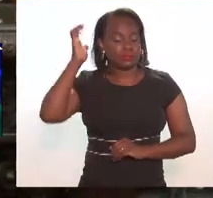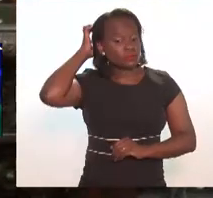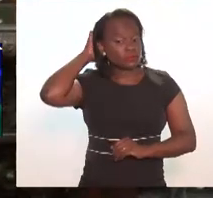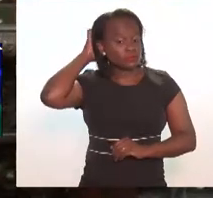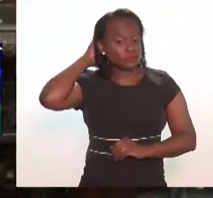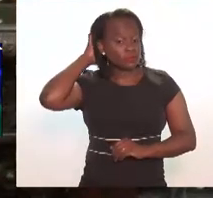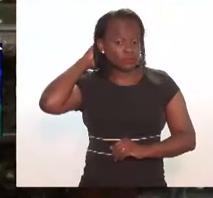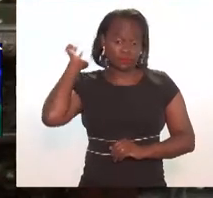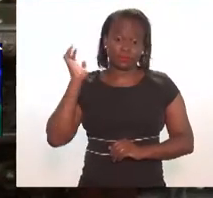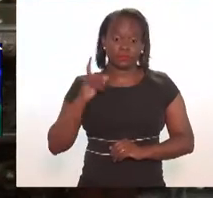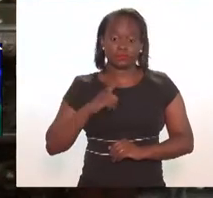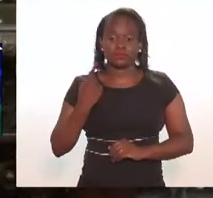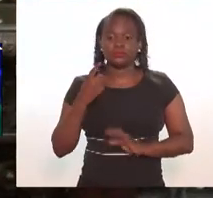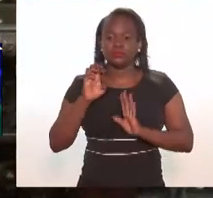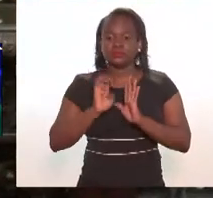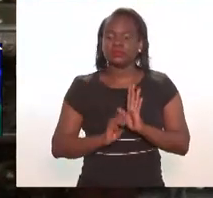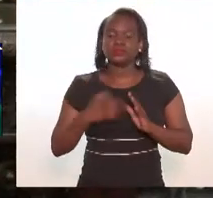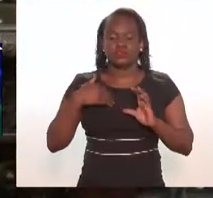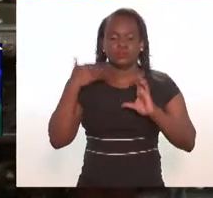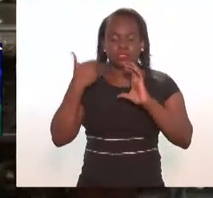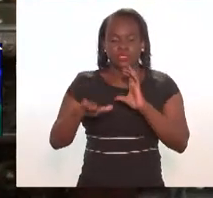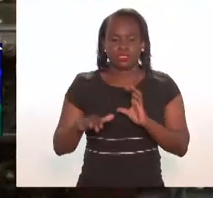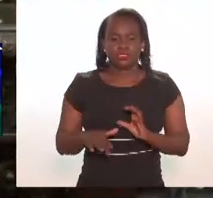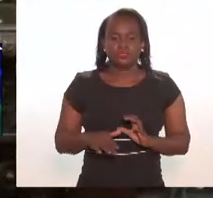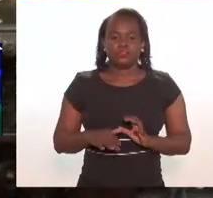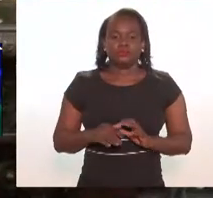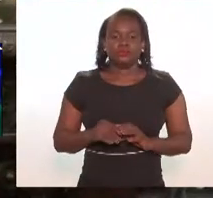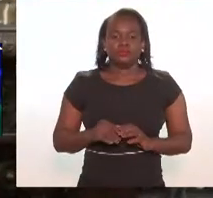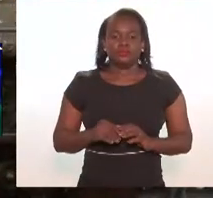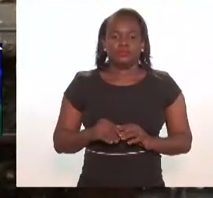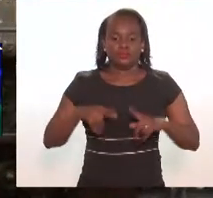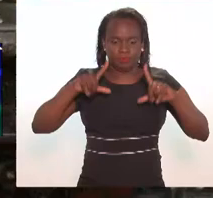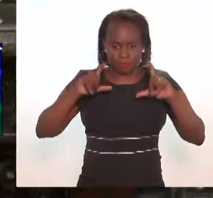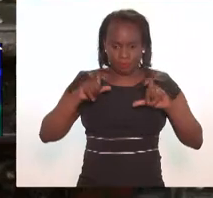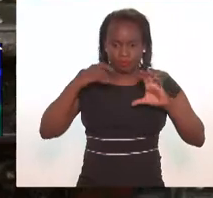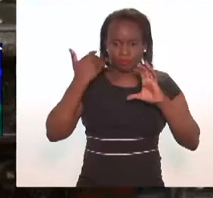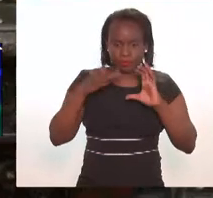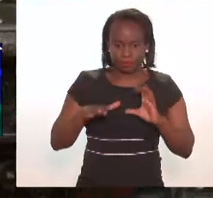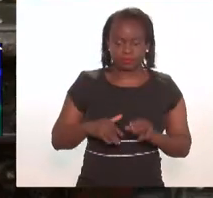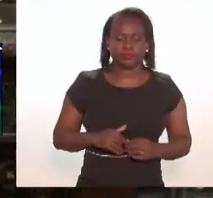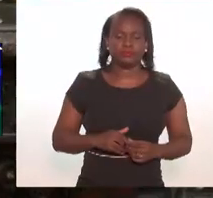Eu tenho uma emenda, eu vou te mandar uma emenda por fotografia.